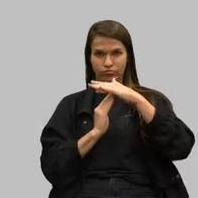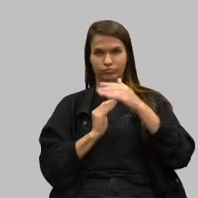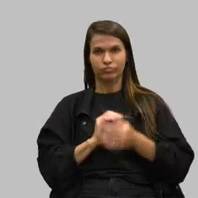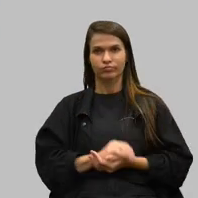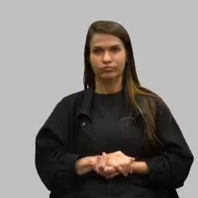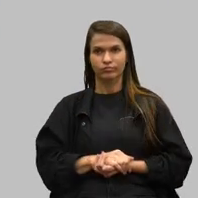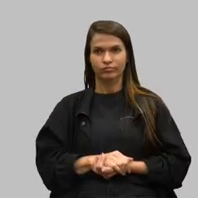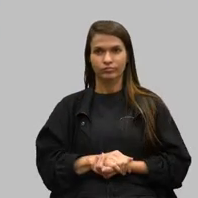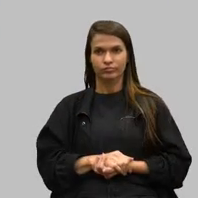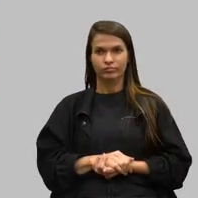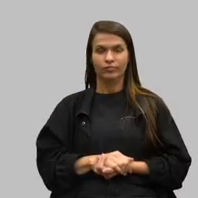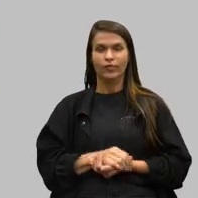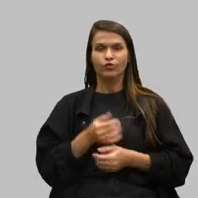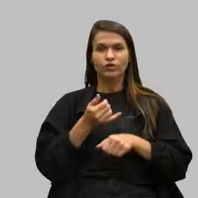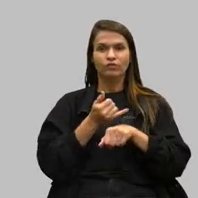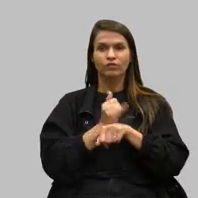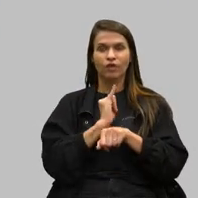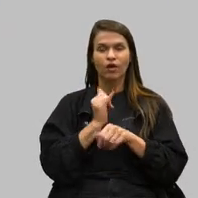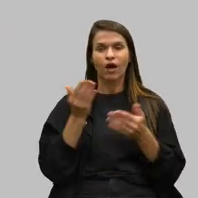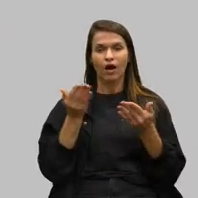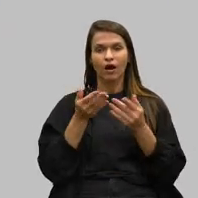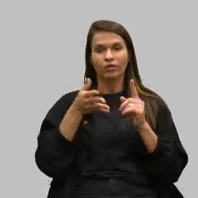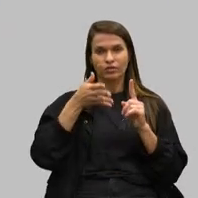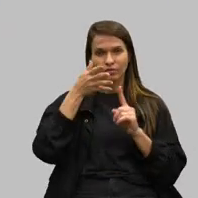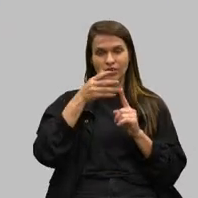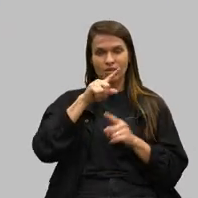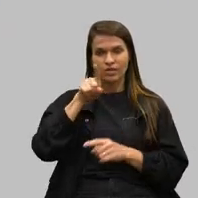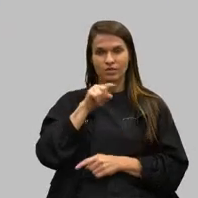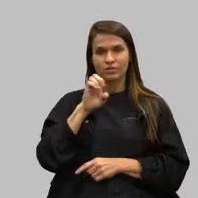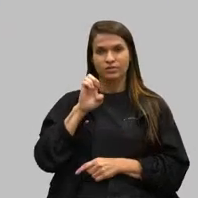Na sua ausência, com a palavra o deputado Zé Guilherme.